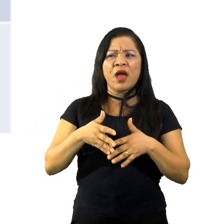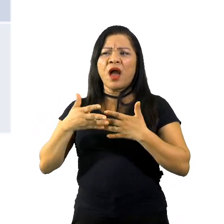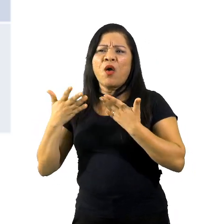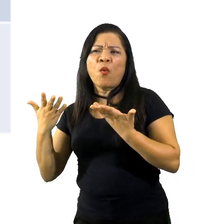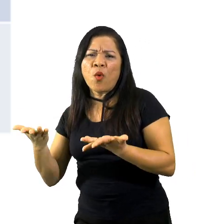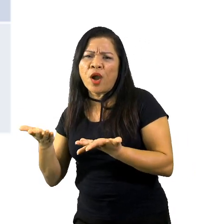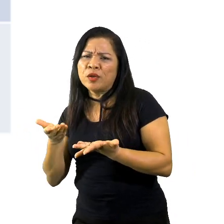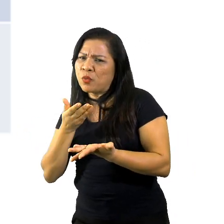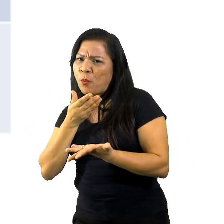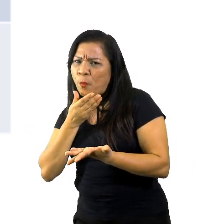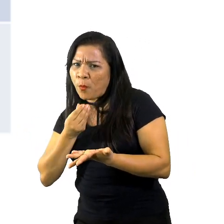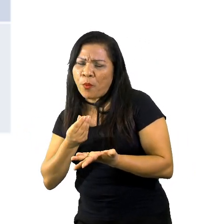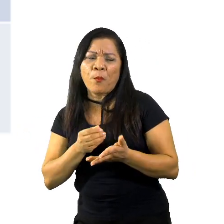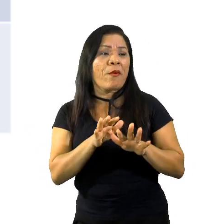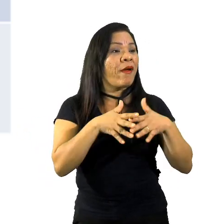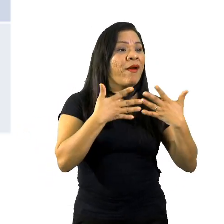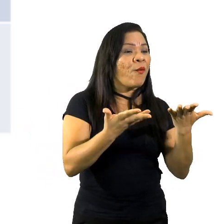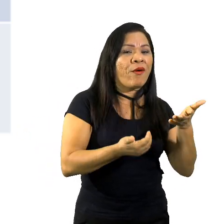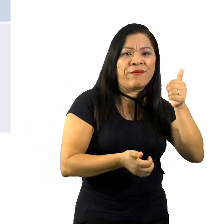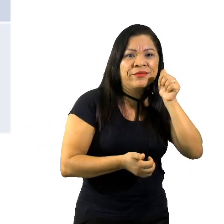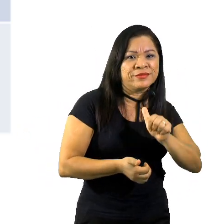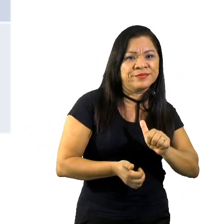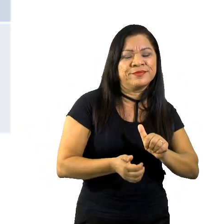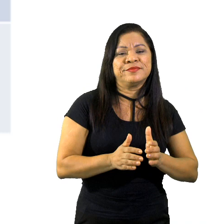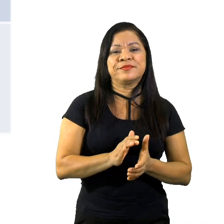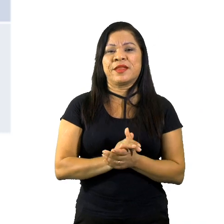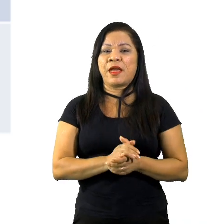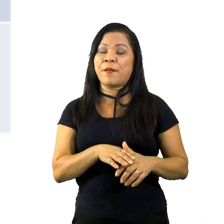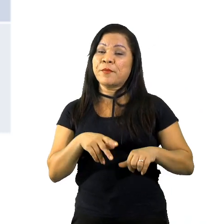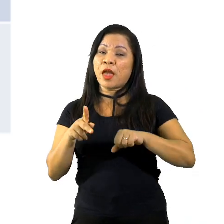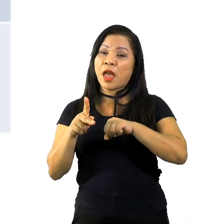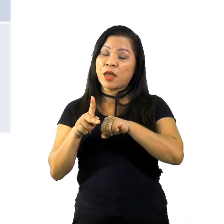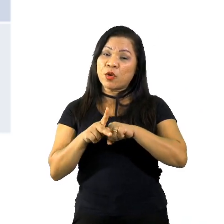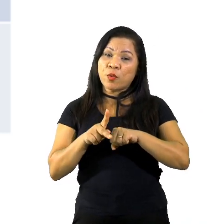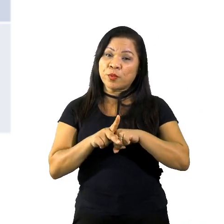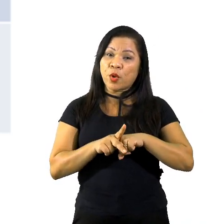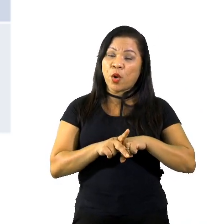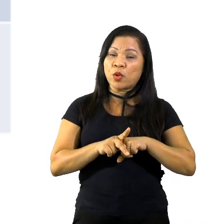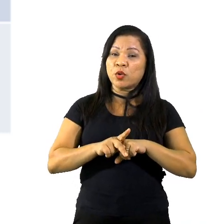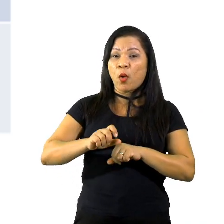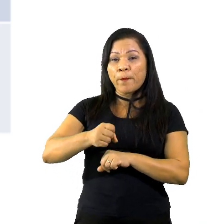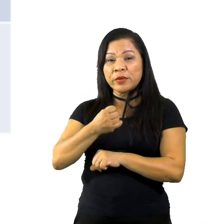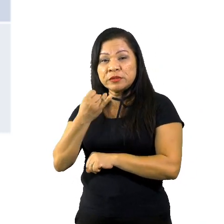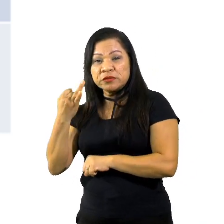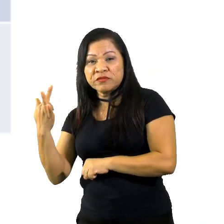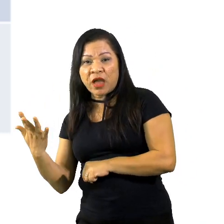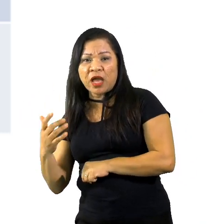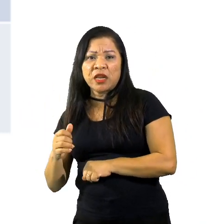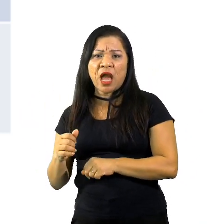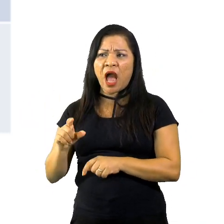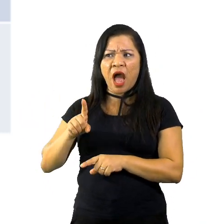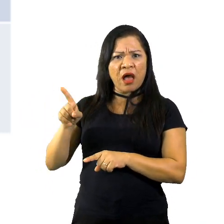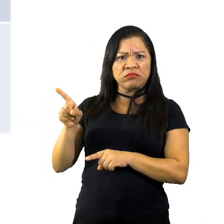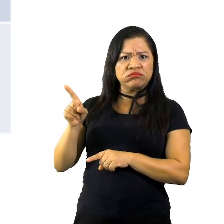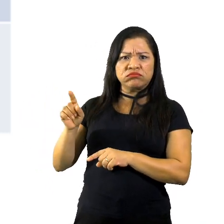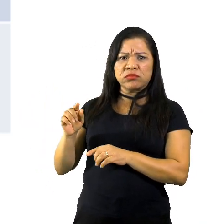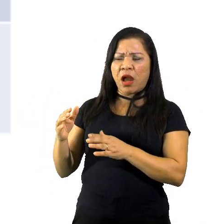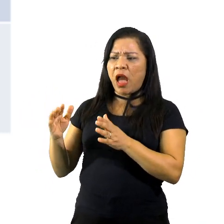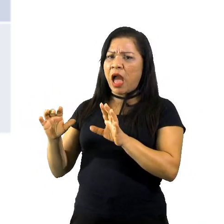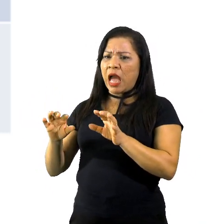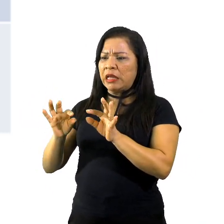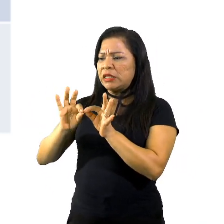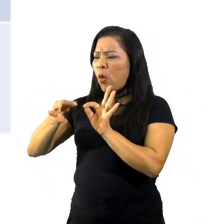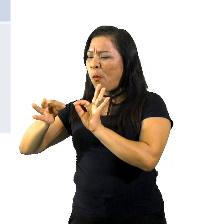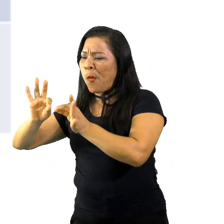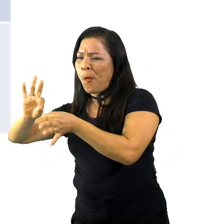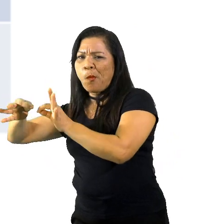quantas. E os pronomes invariáveis significa que eles não se flexionam nem no singular e no